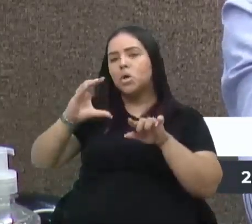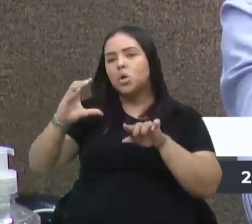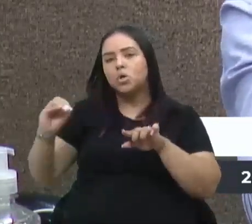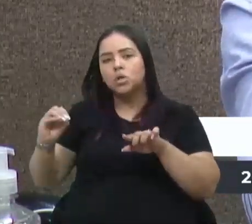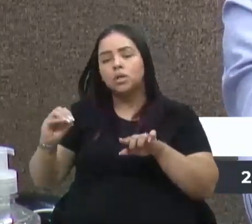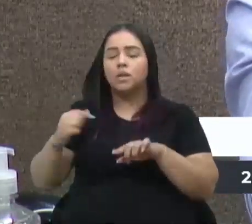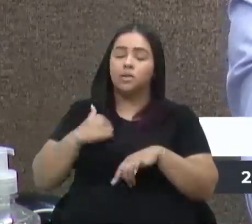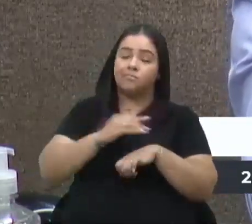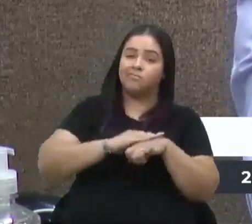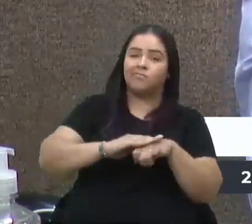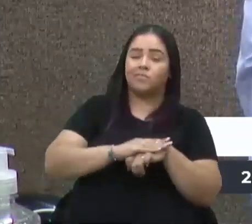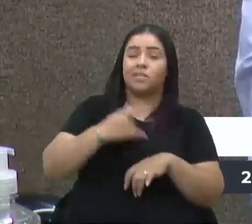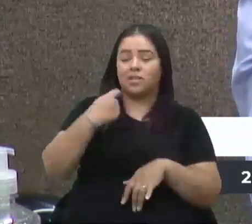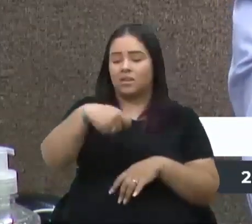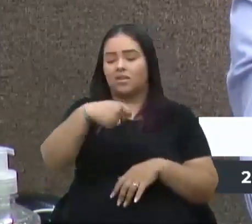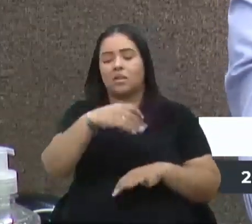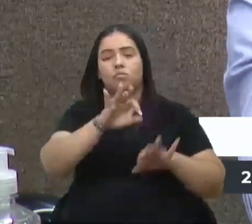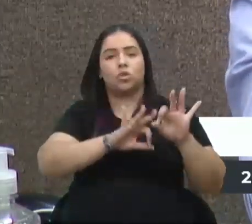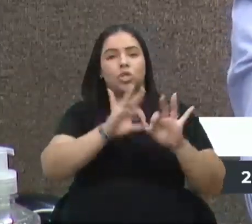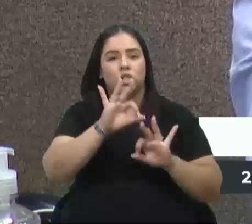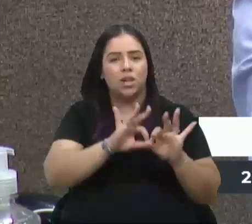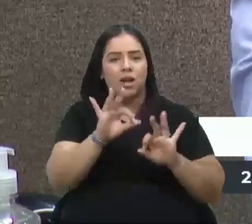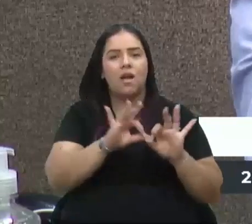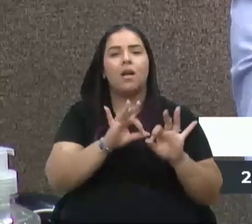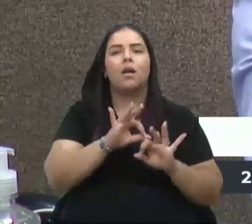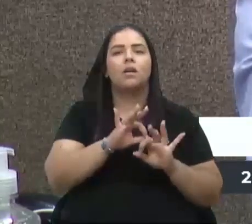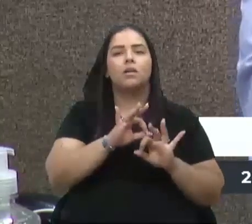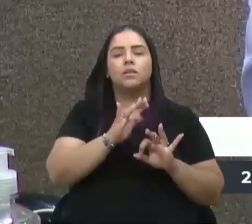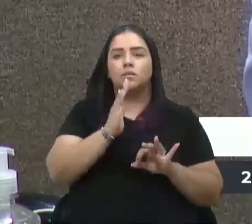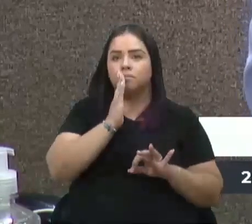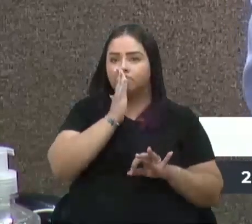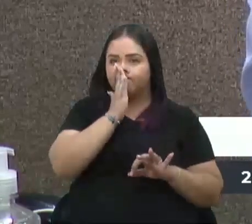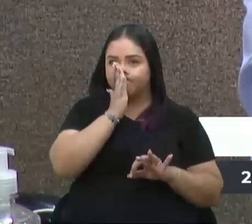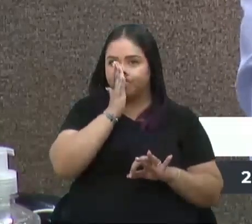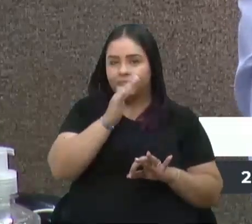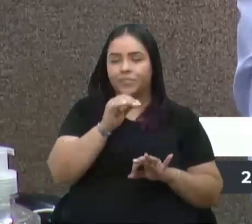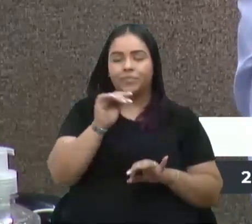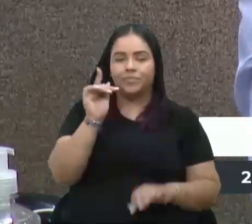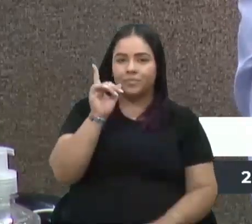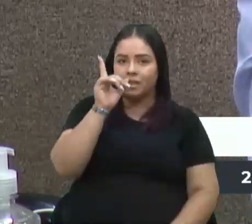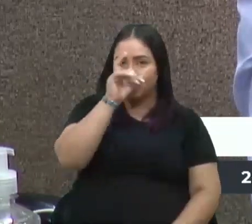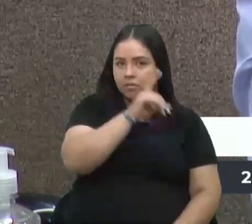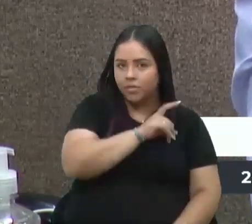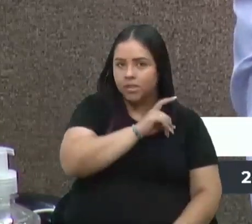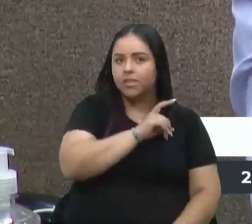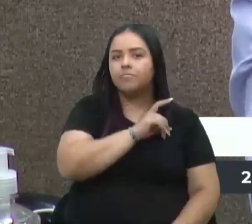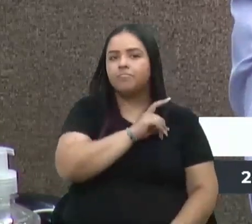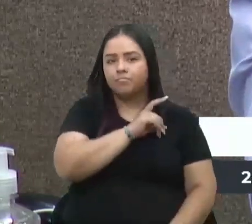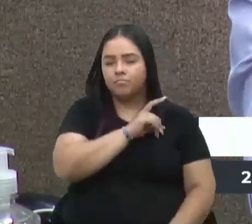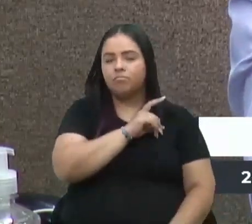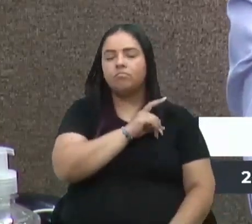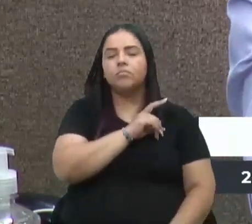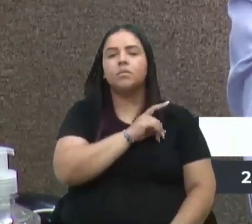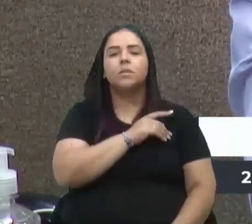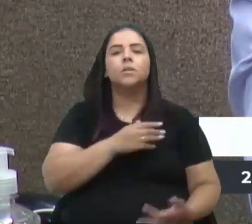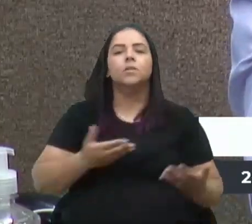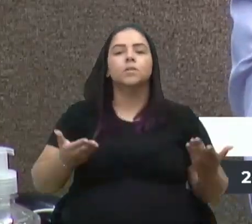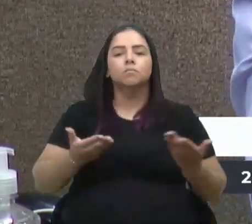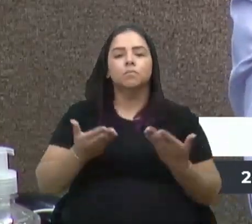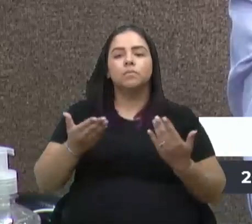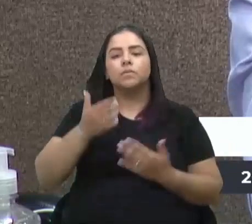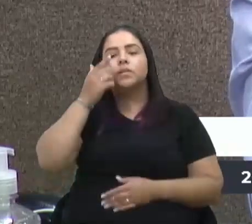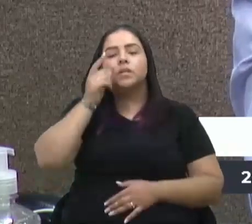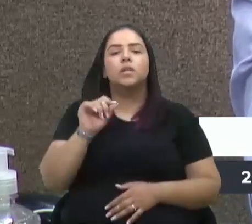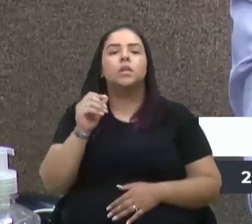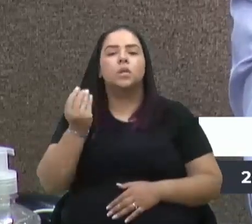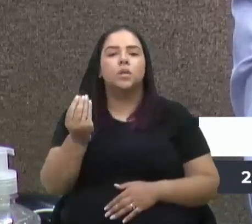disse, mas tem que fazer um projeto, não sei o quê. Complicado até dizer chega, né? Para poder agora colocar uma coisa que